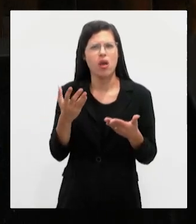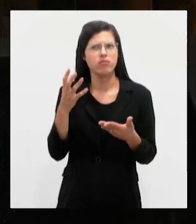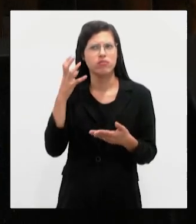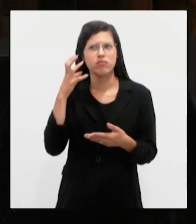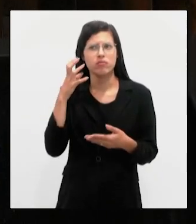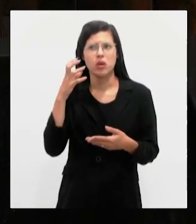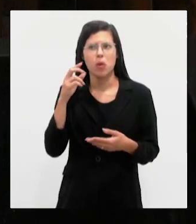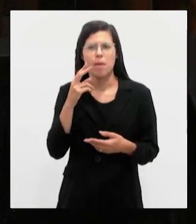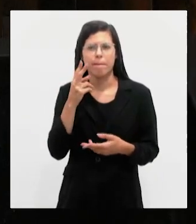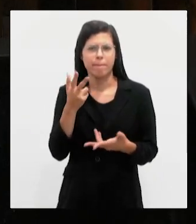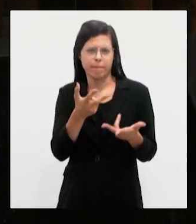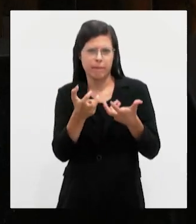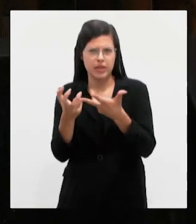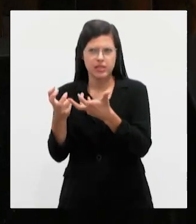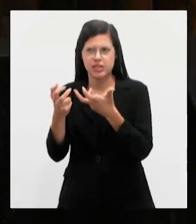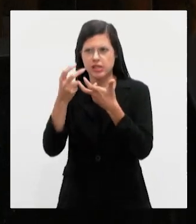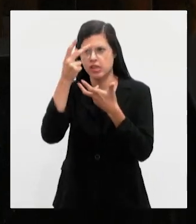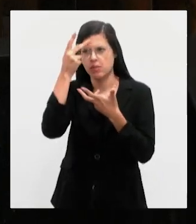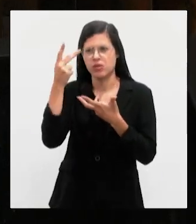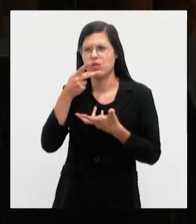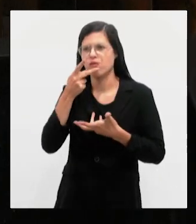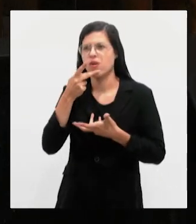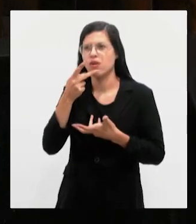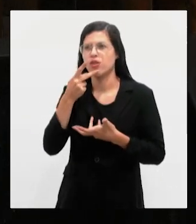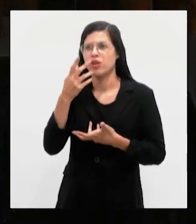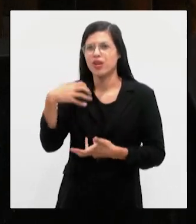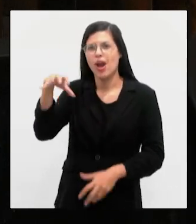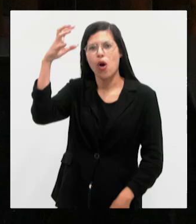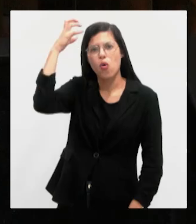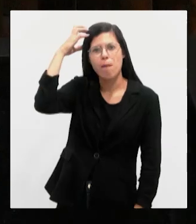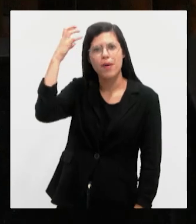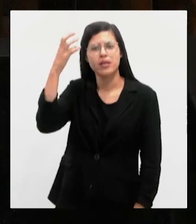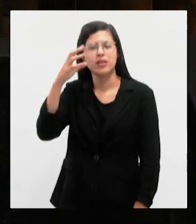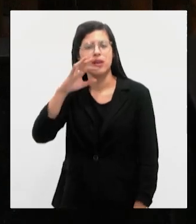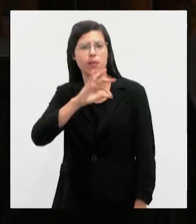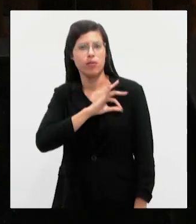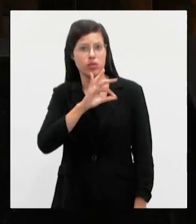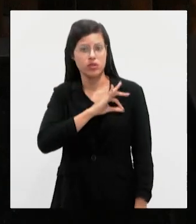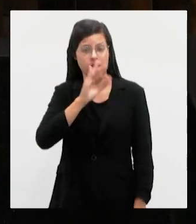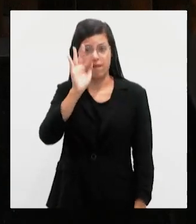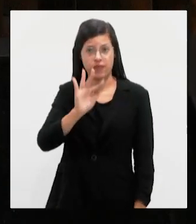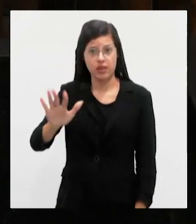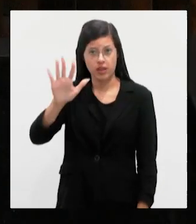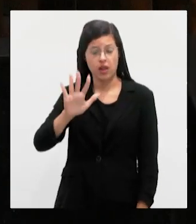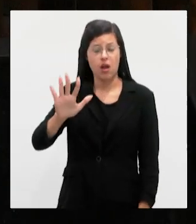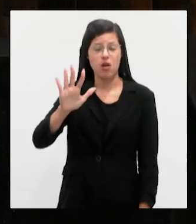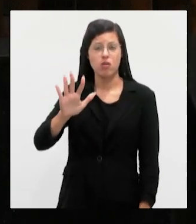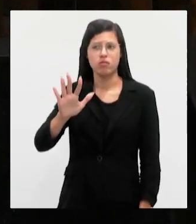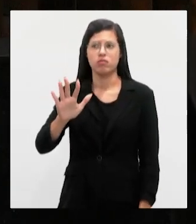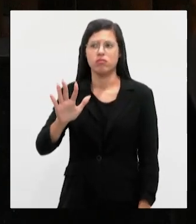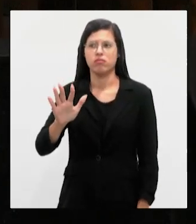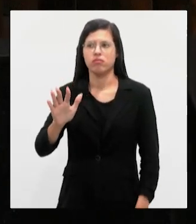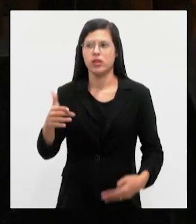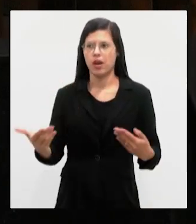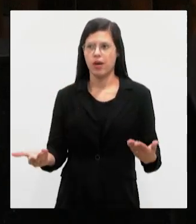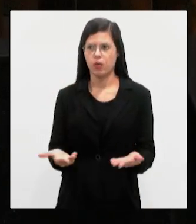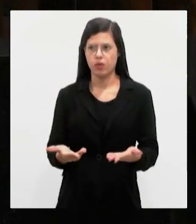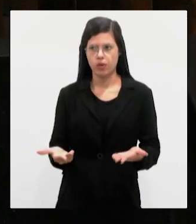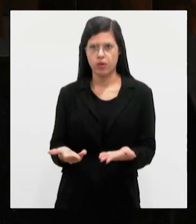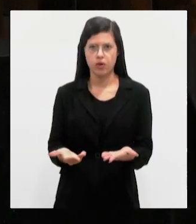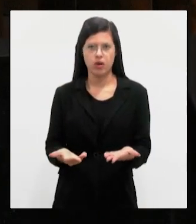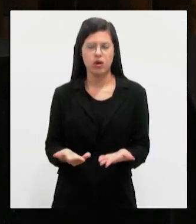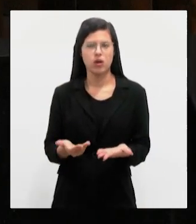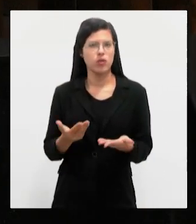Corredor, que é culpado disso tudo é a Polícia Federal. Agora, os culpados